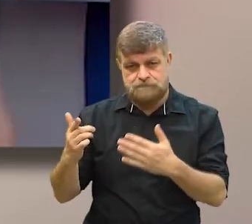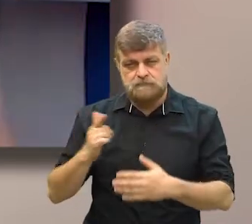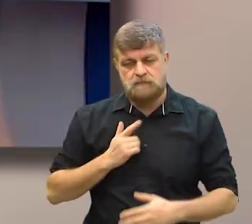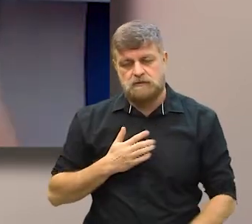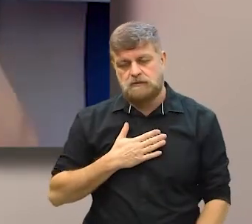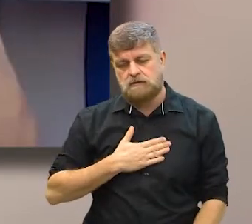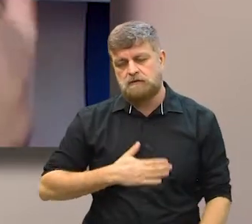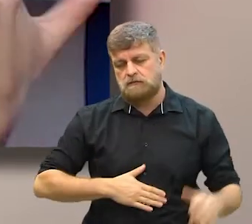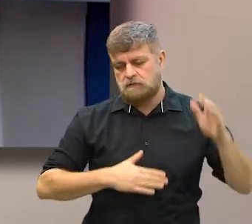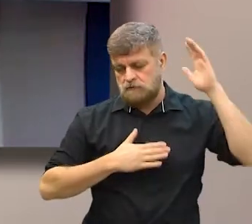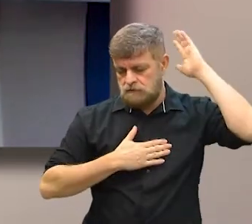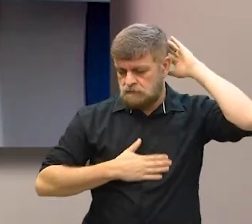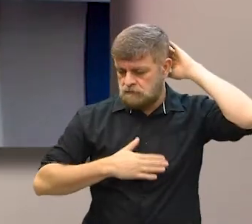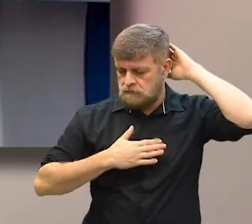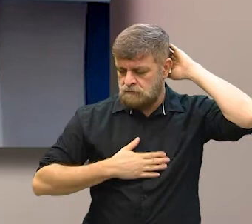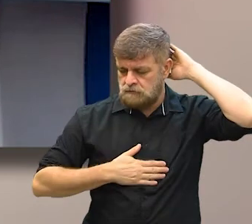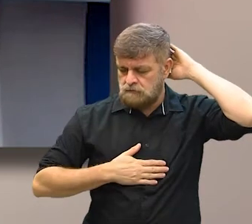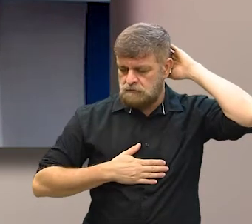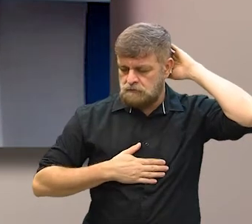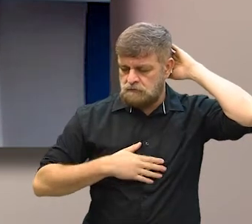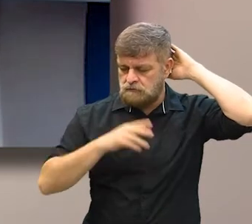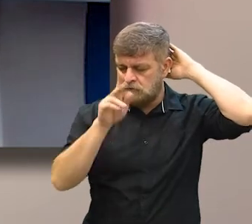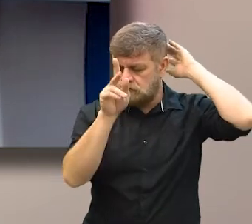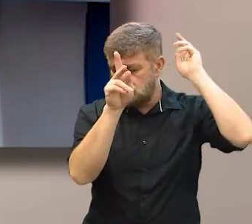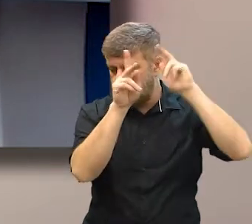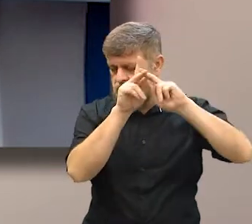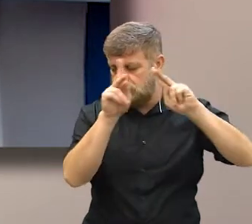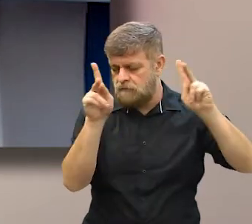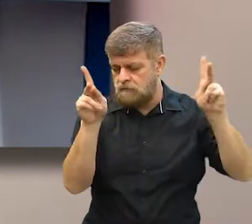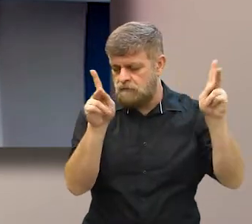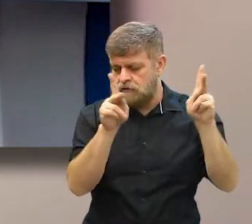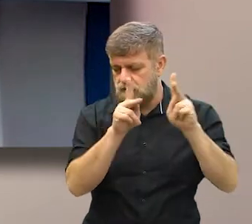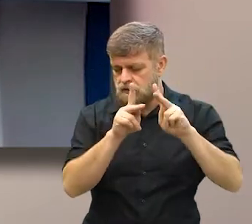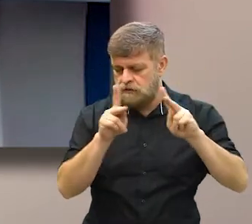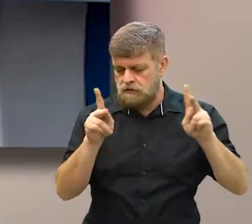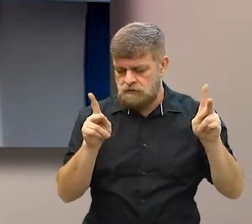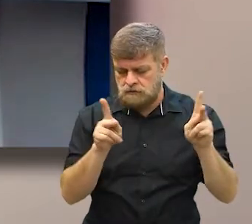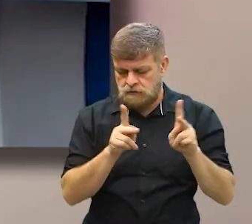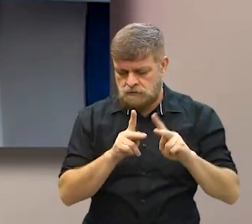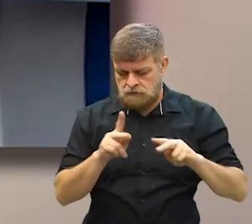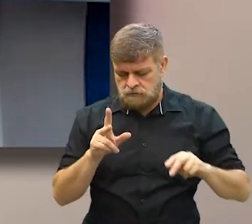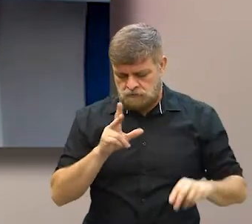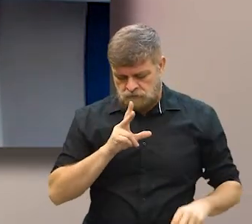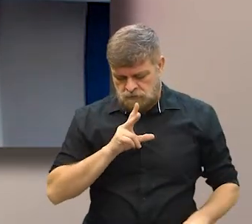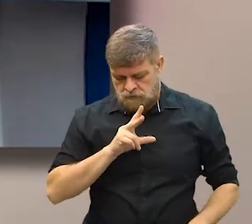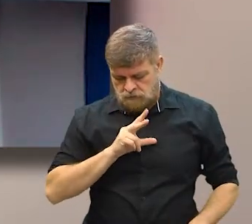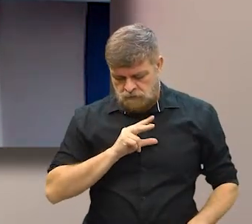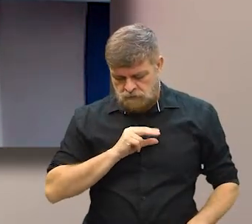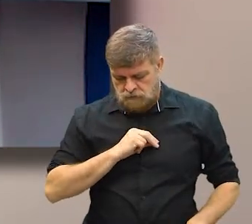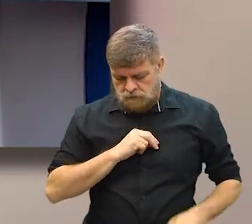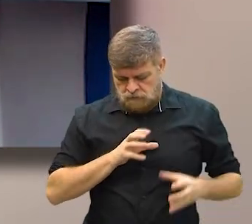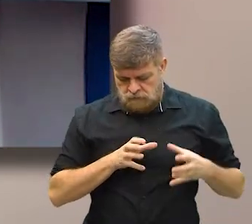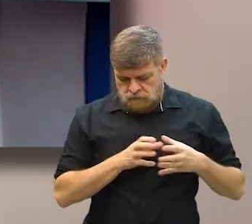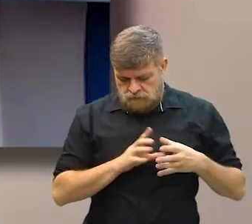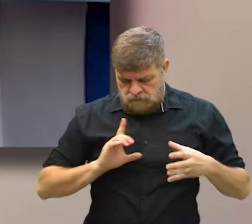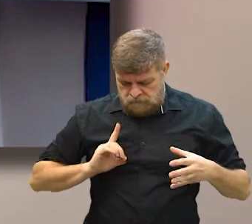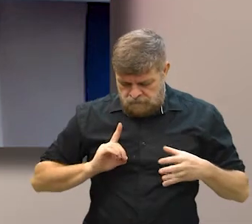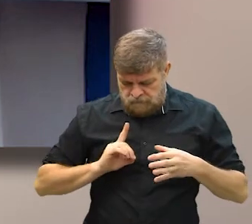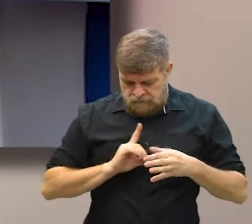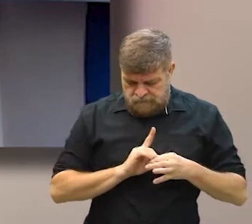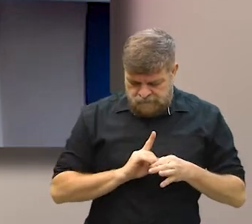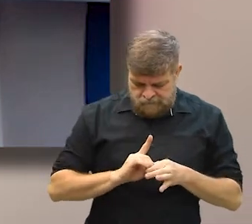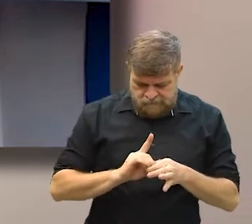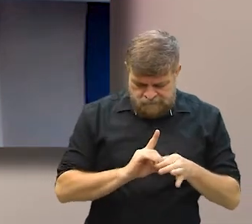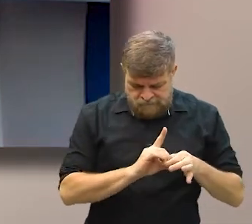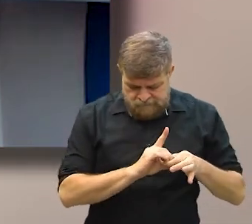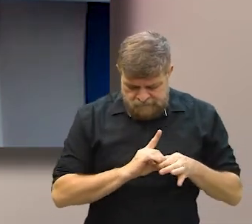um relaxamento, uma paz, uma sensação de completude, pertencimento. Porque